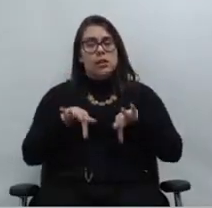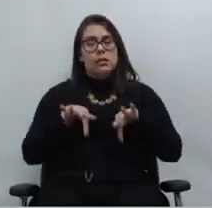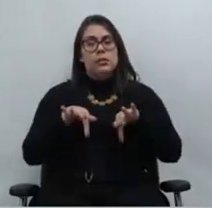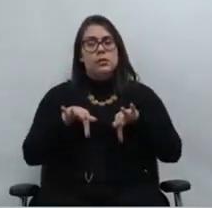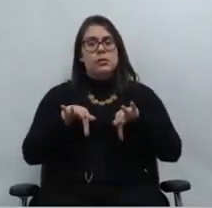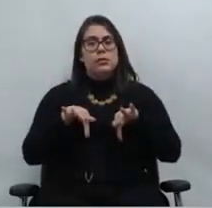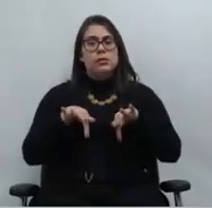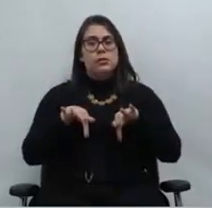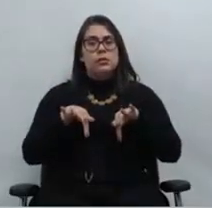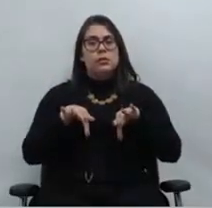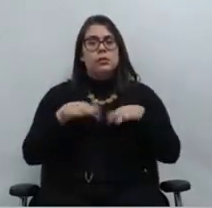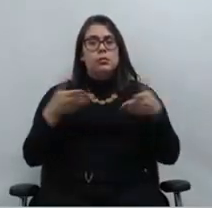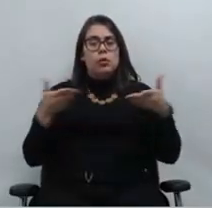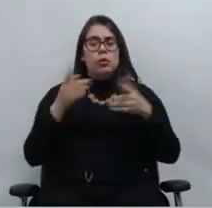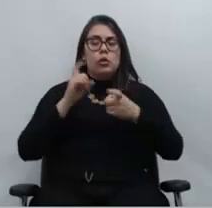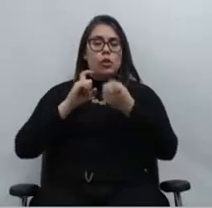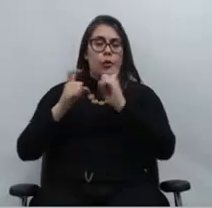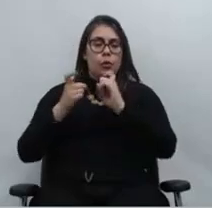a sessão da data de hoje.